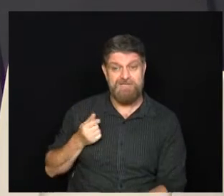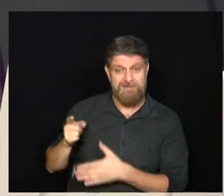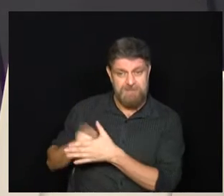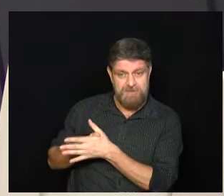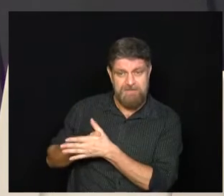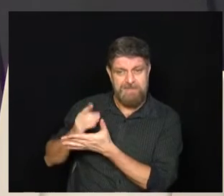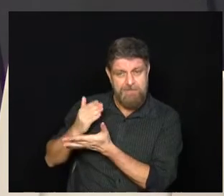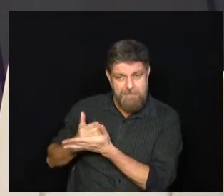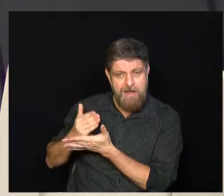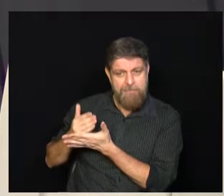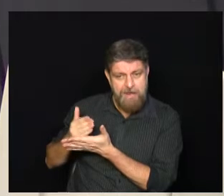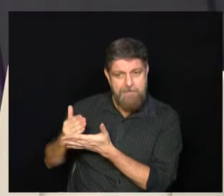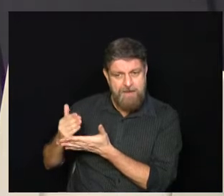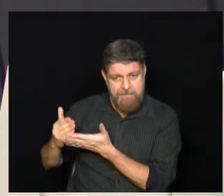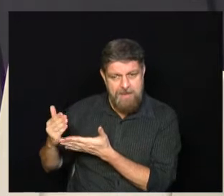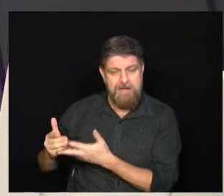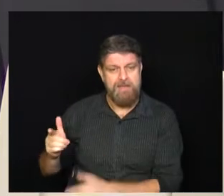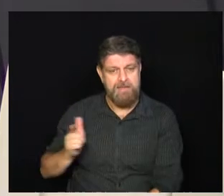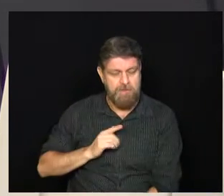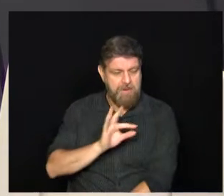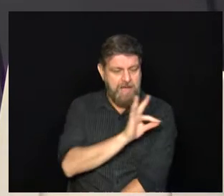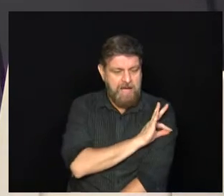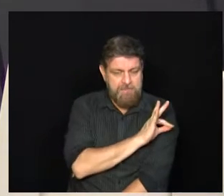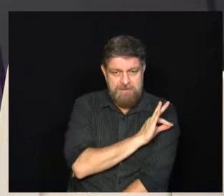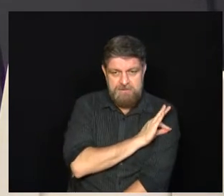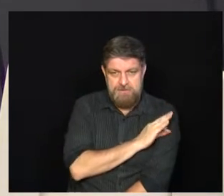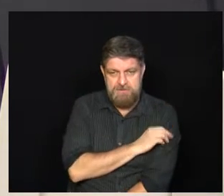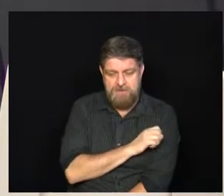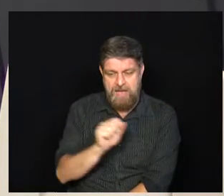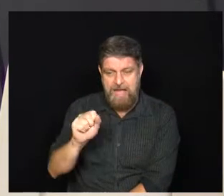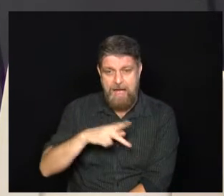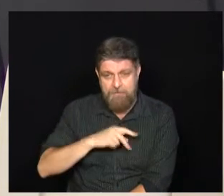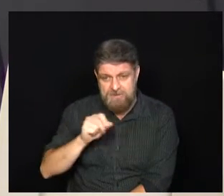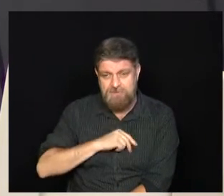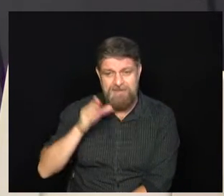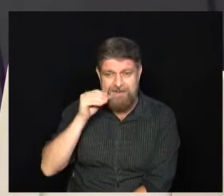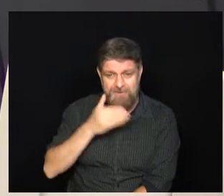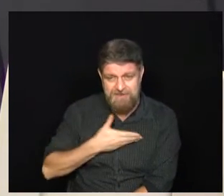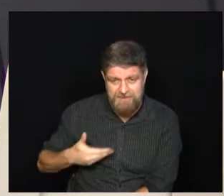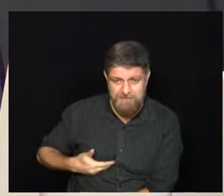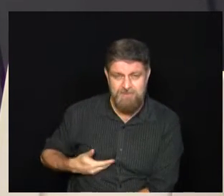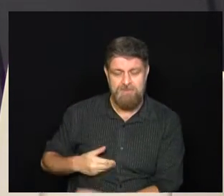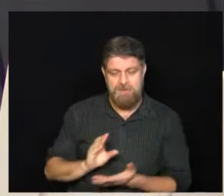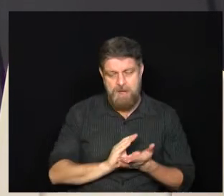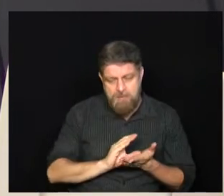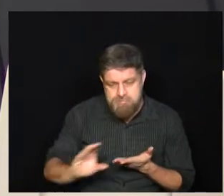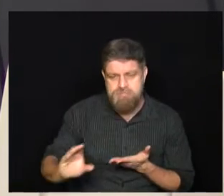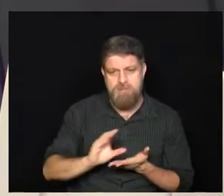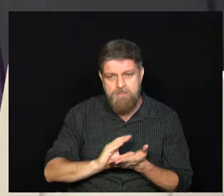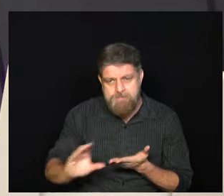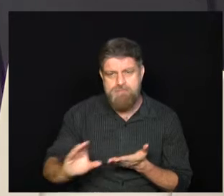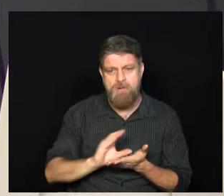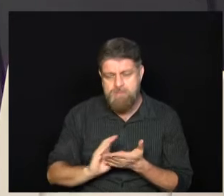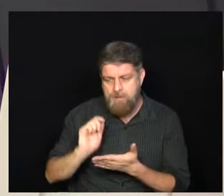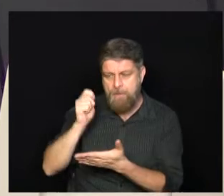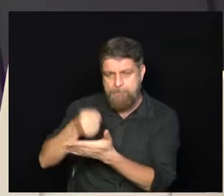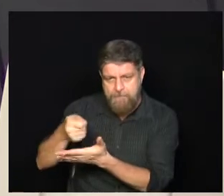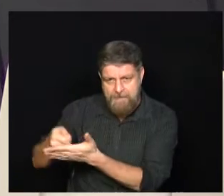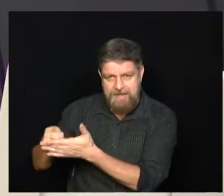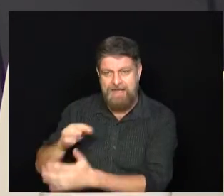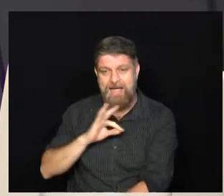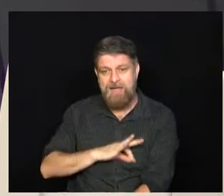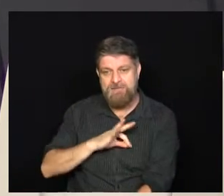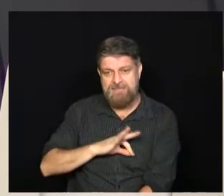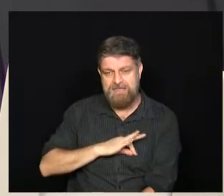acontece esse repasse aí para o Camprev, especialmente ao Fundo Previdenciário, para pagar essas vidas aí da